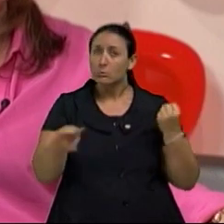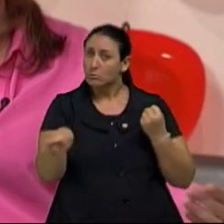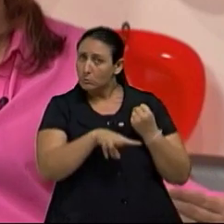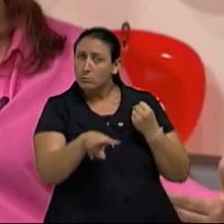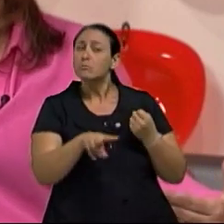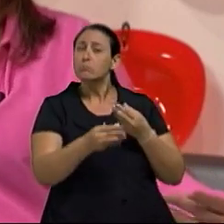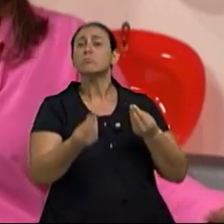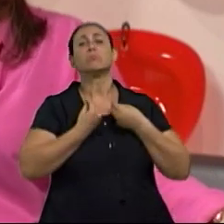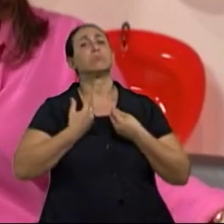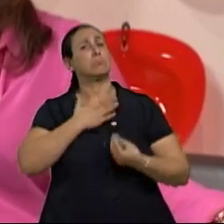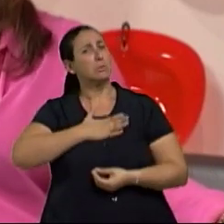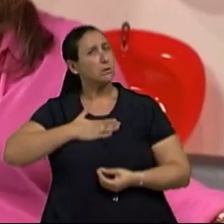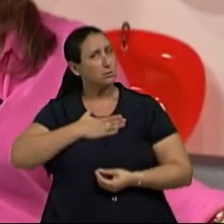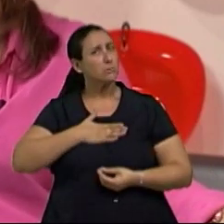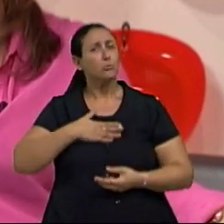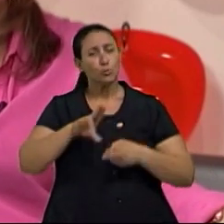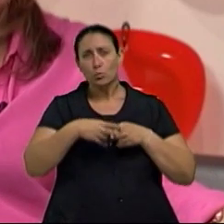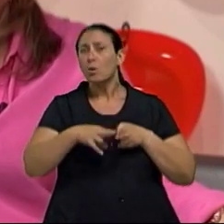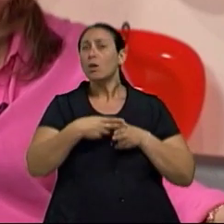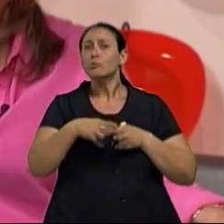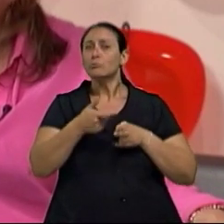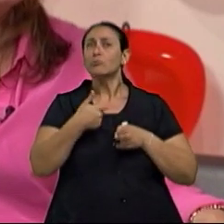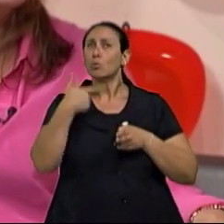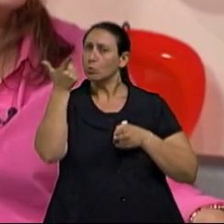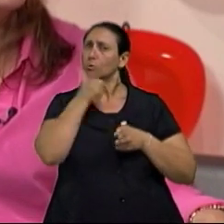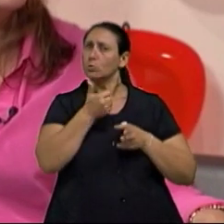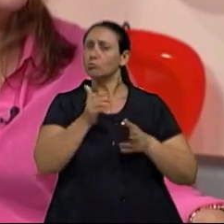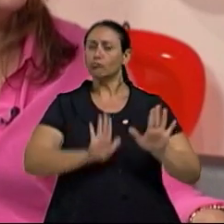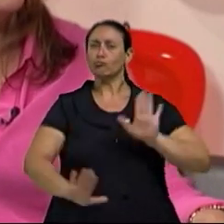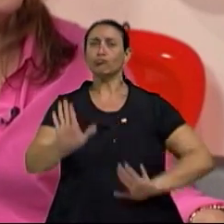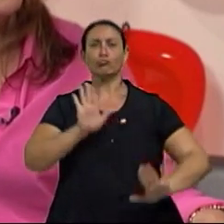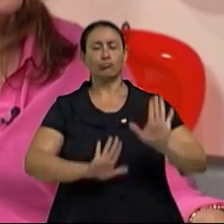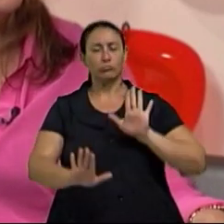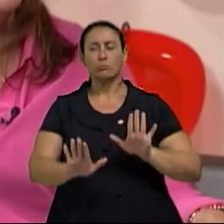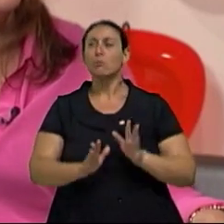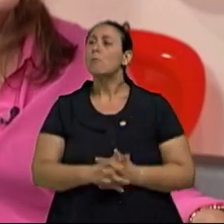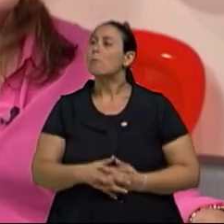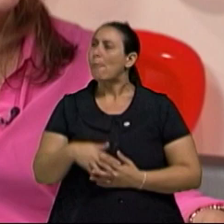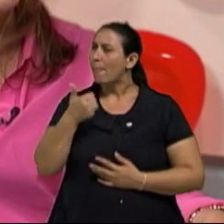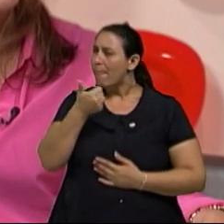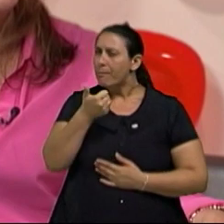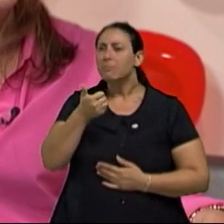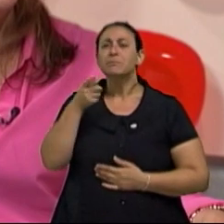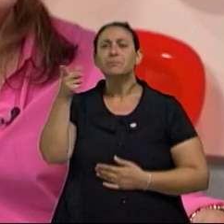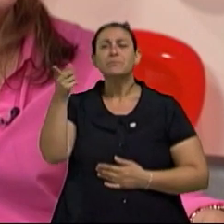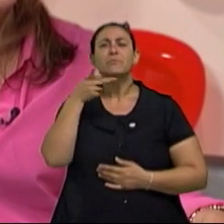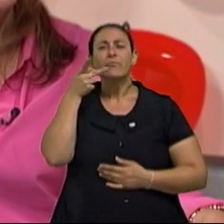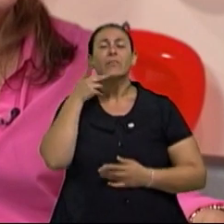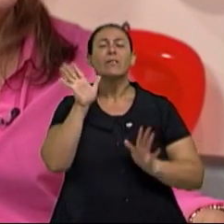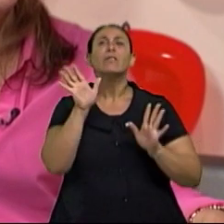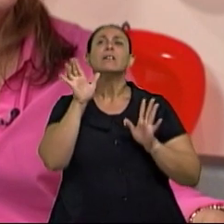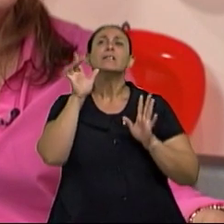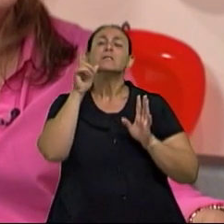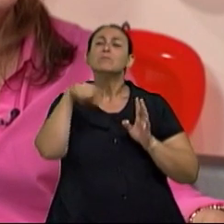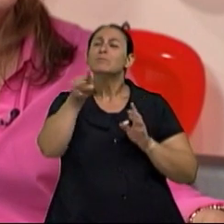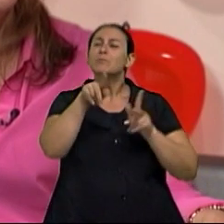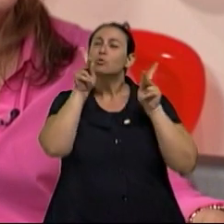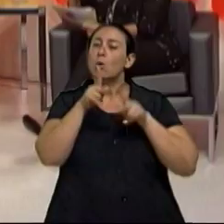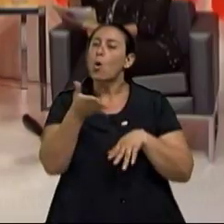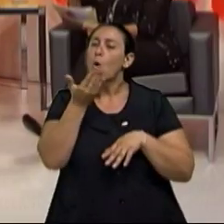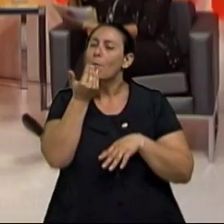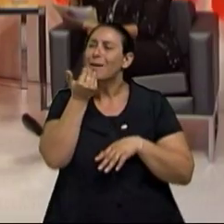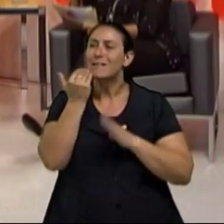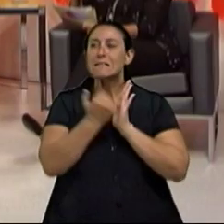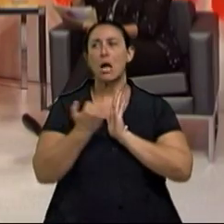de um chocolate e ainda consegue manter a forma. Quando a gente fala assim, consumir sem grande exagero,